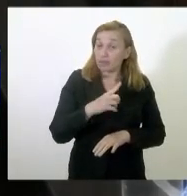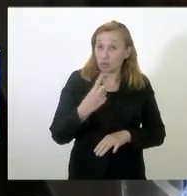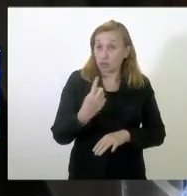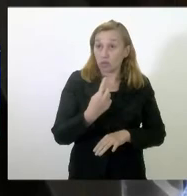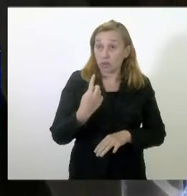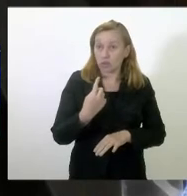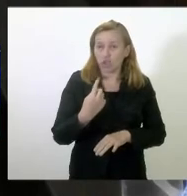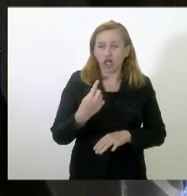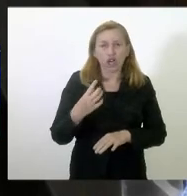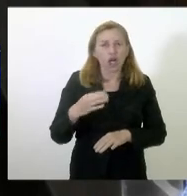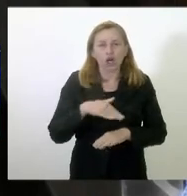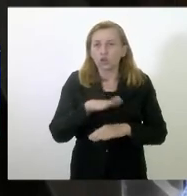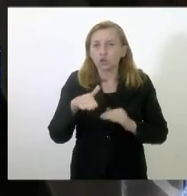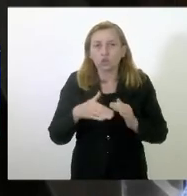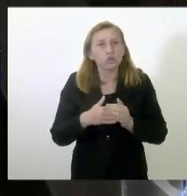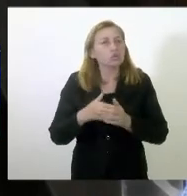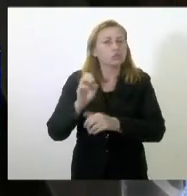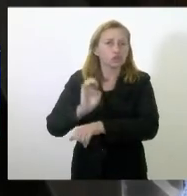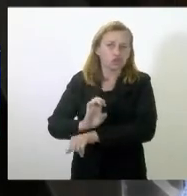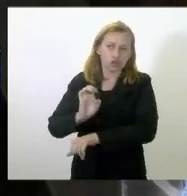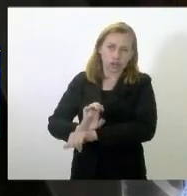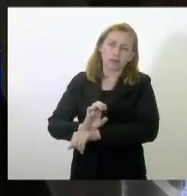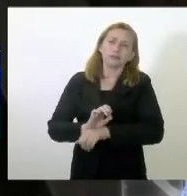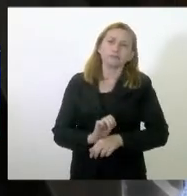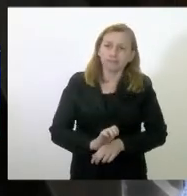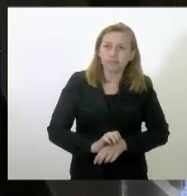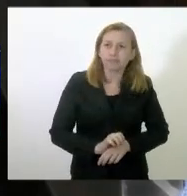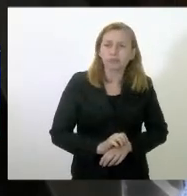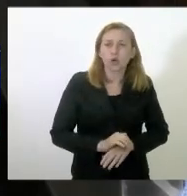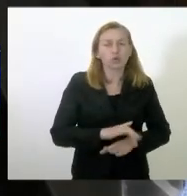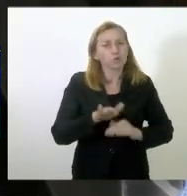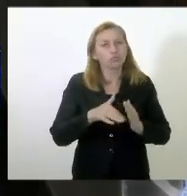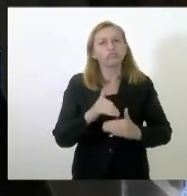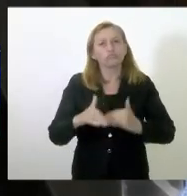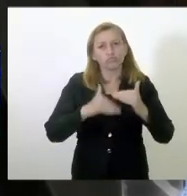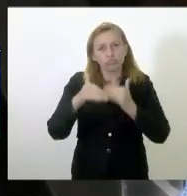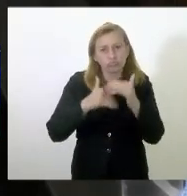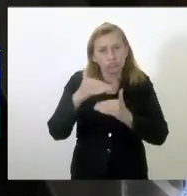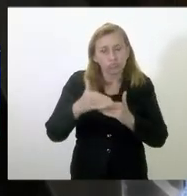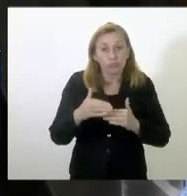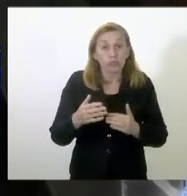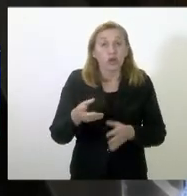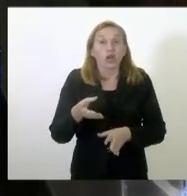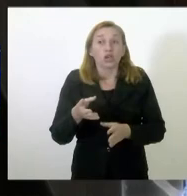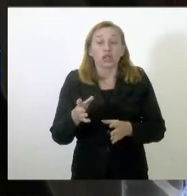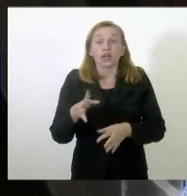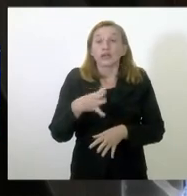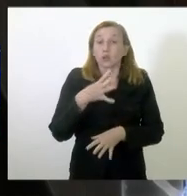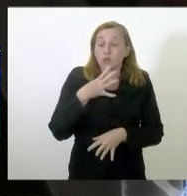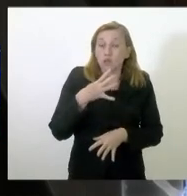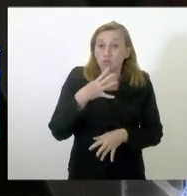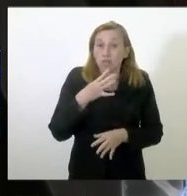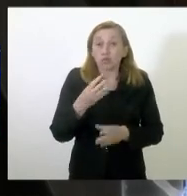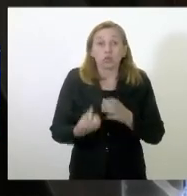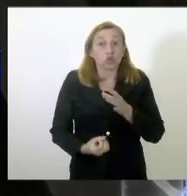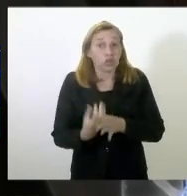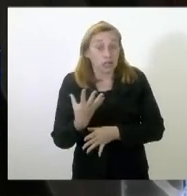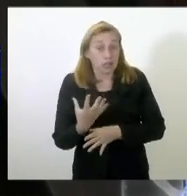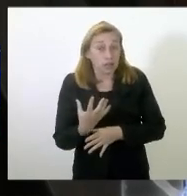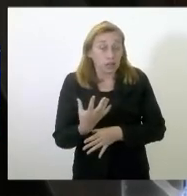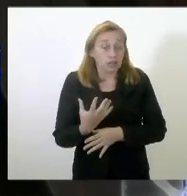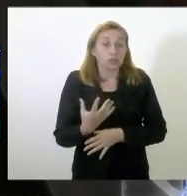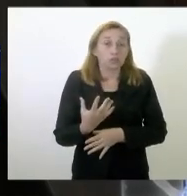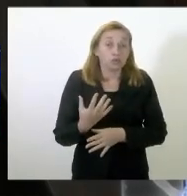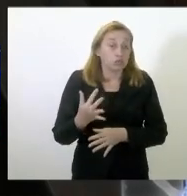do Estado como, enquanto um ente indutor do desenvolvimento, da agenda de crescimento, da agenda de criação de perspectivas, de horizontes